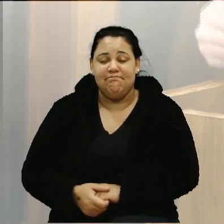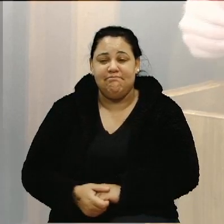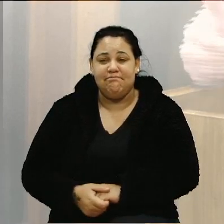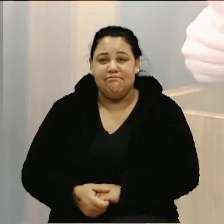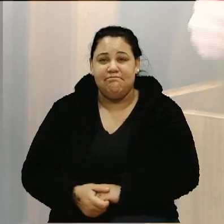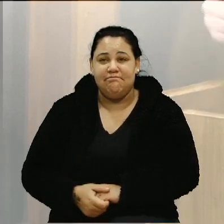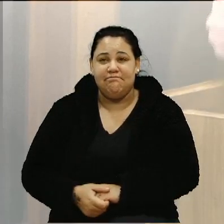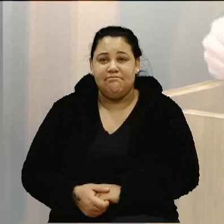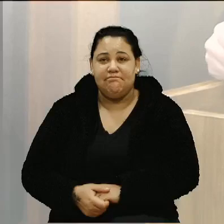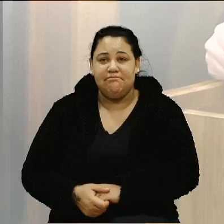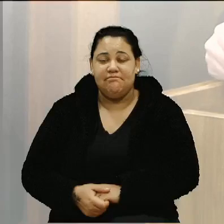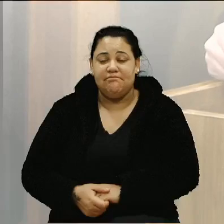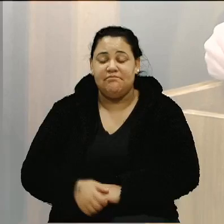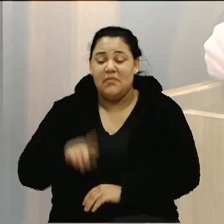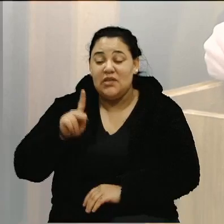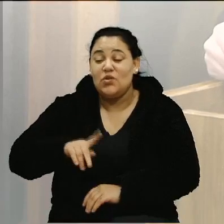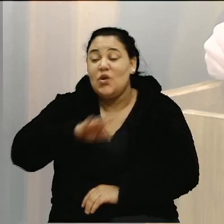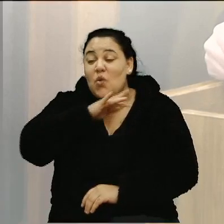De má índole.